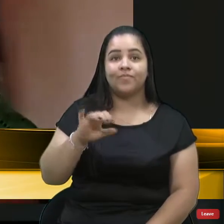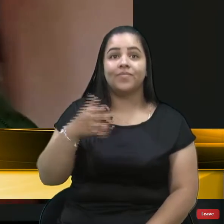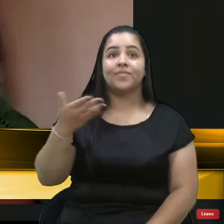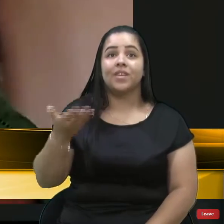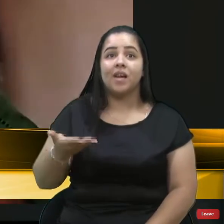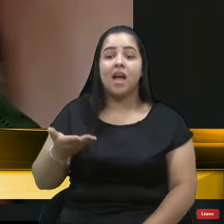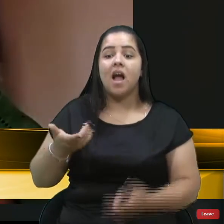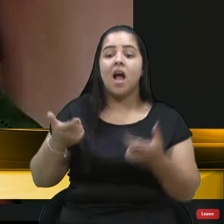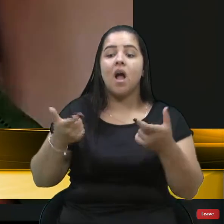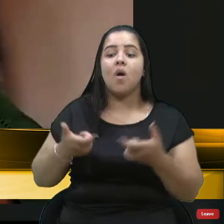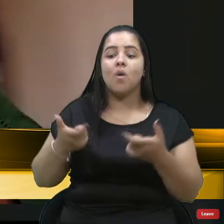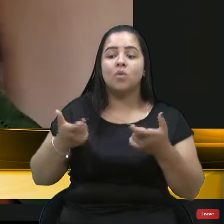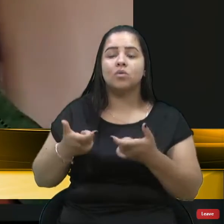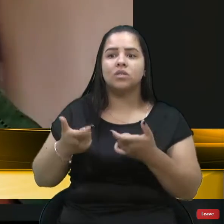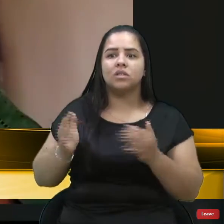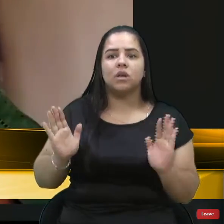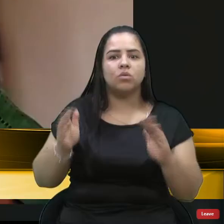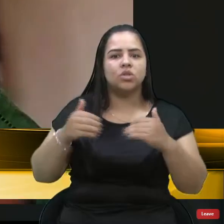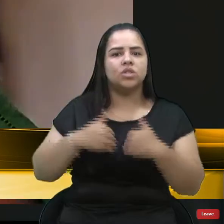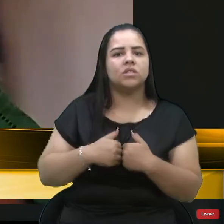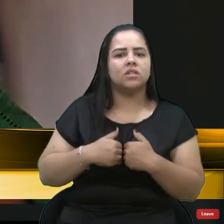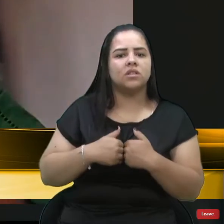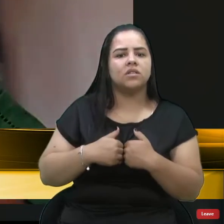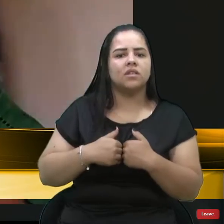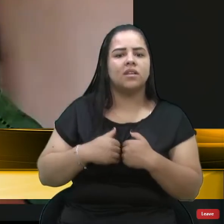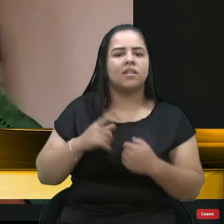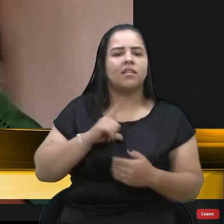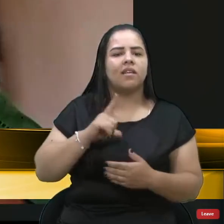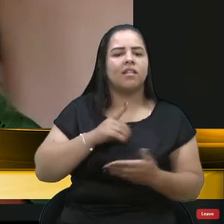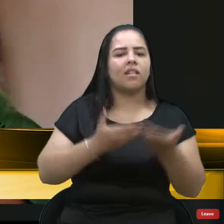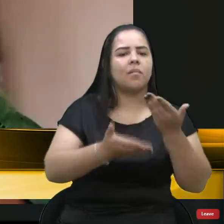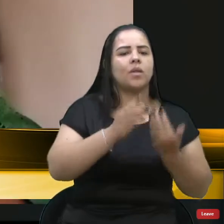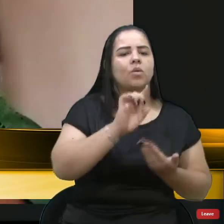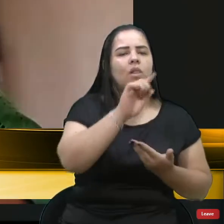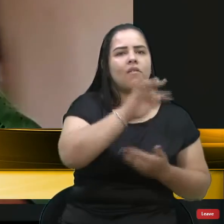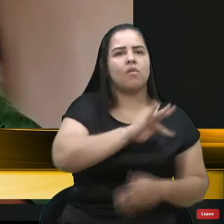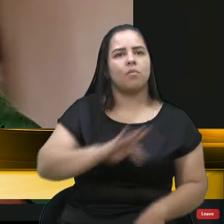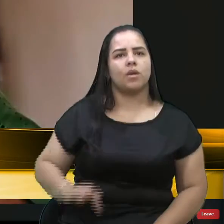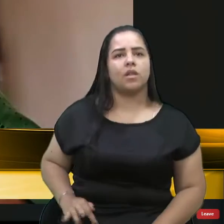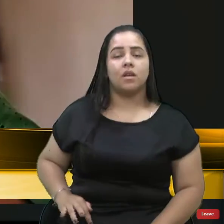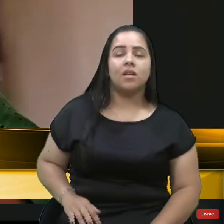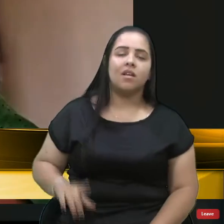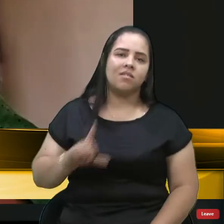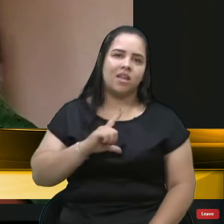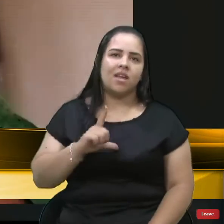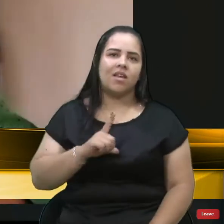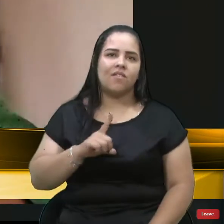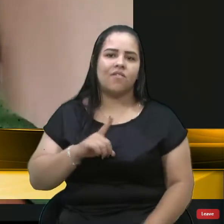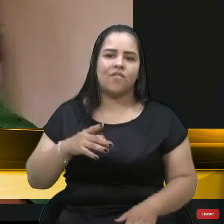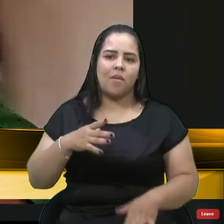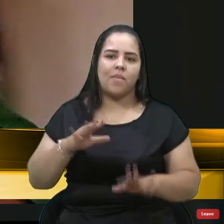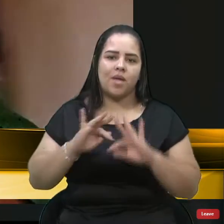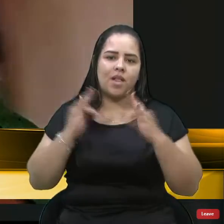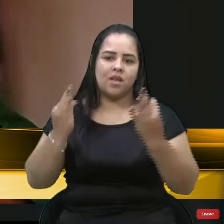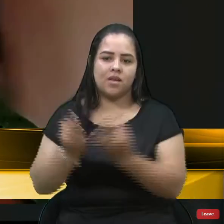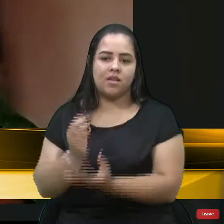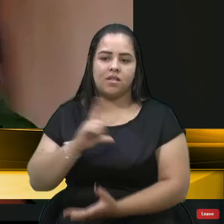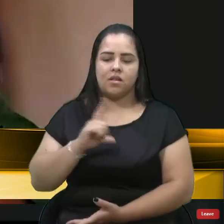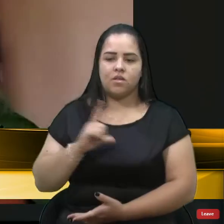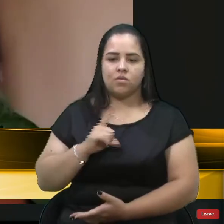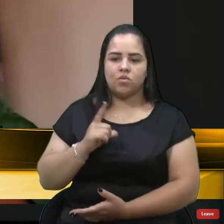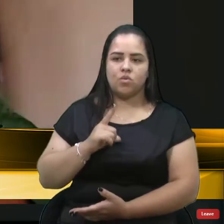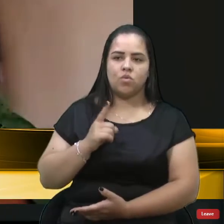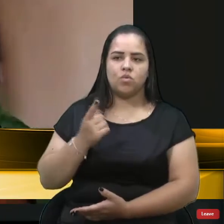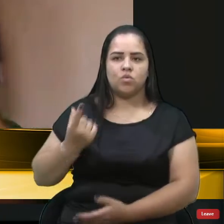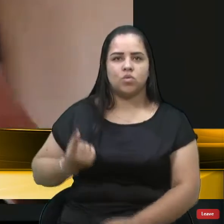aonde estão esses autistas? Os pais que têm melhores condições financeiras têm feito um esforço muito grande, né, para pagar